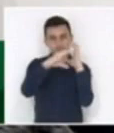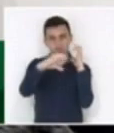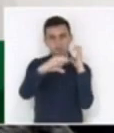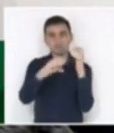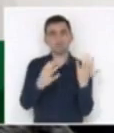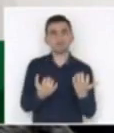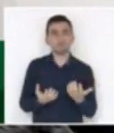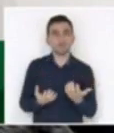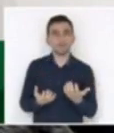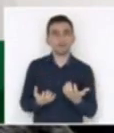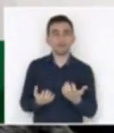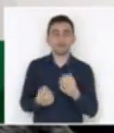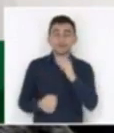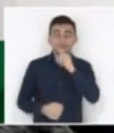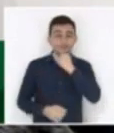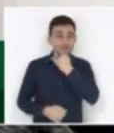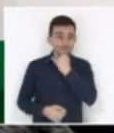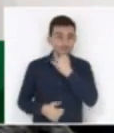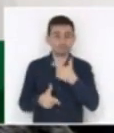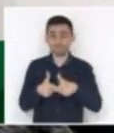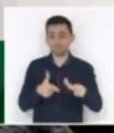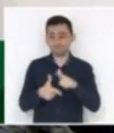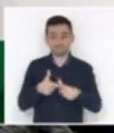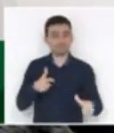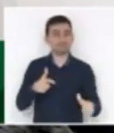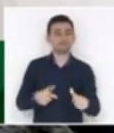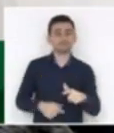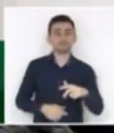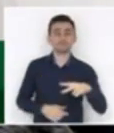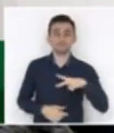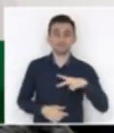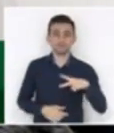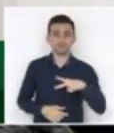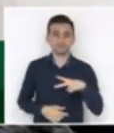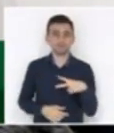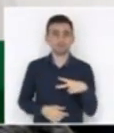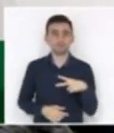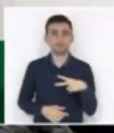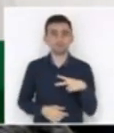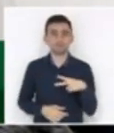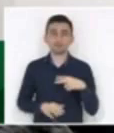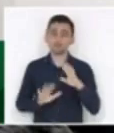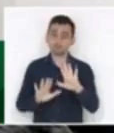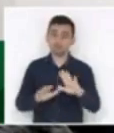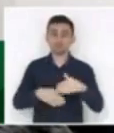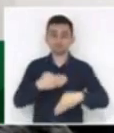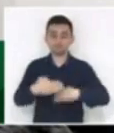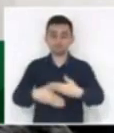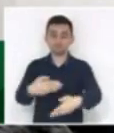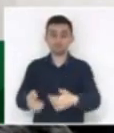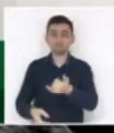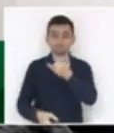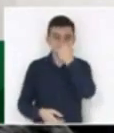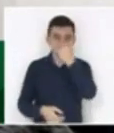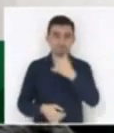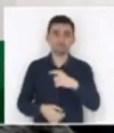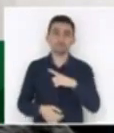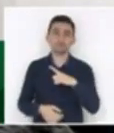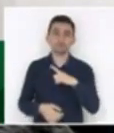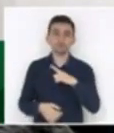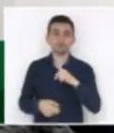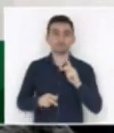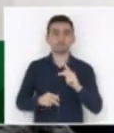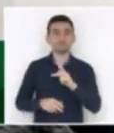Infelizmente, esse é um problema privado, porém, com consequência pública. É um